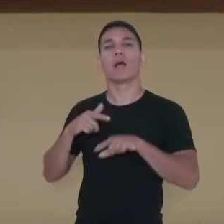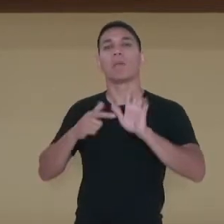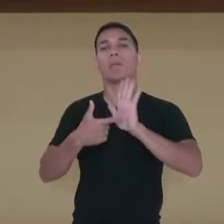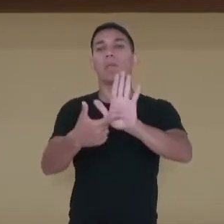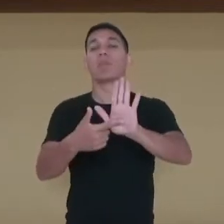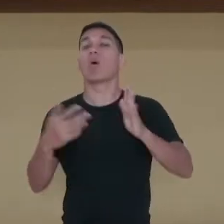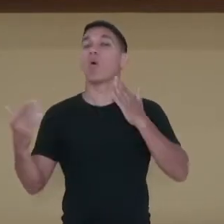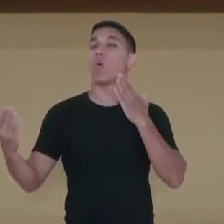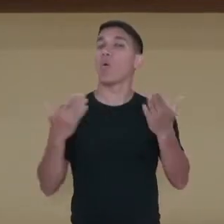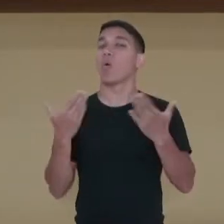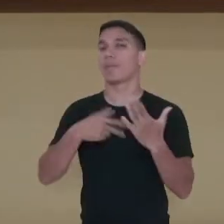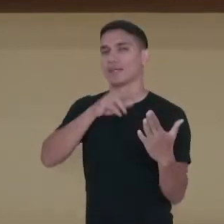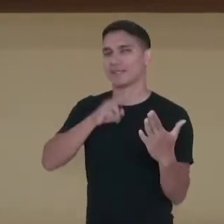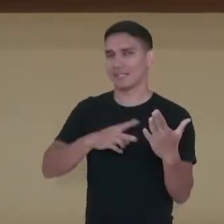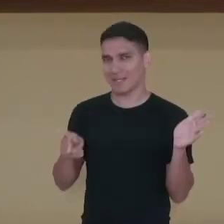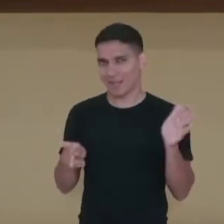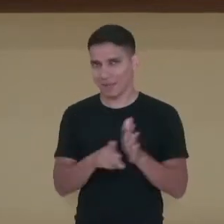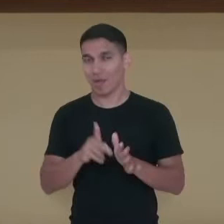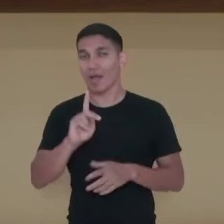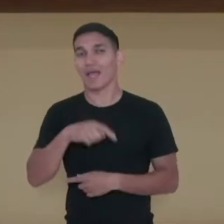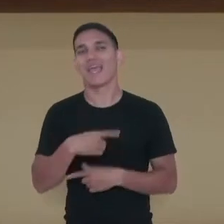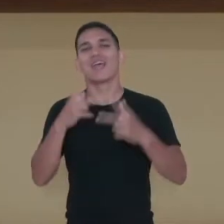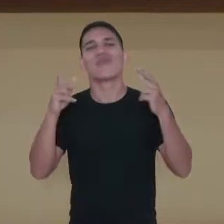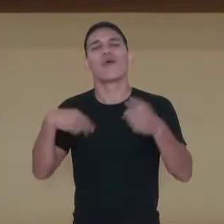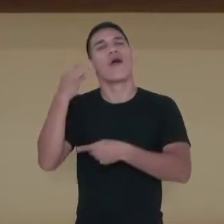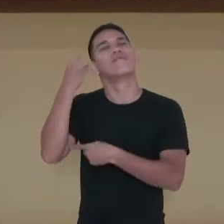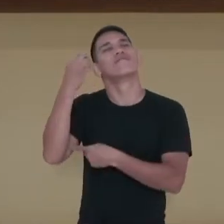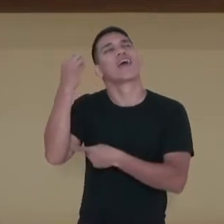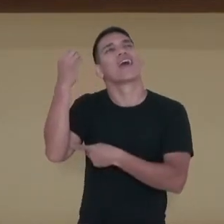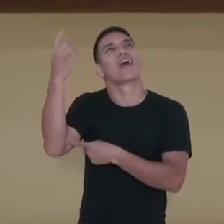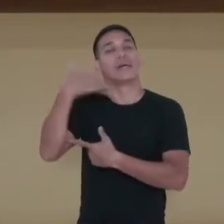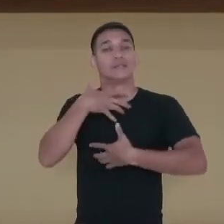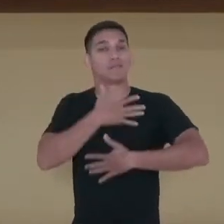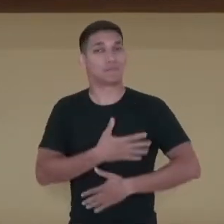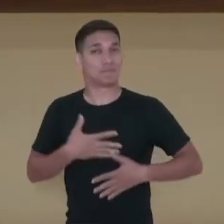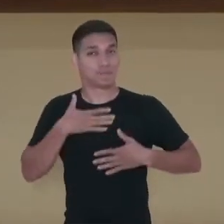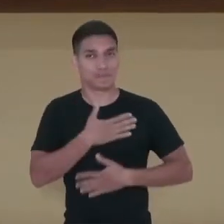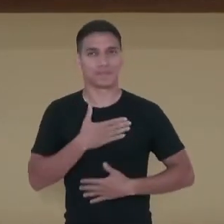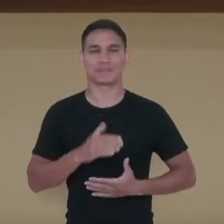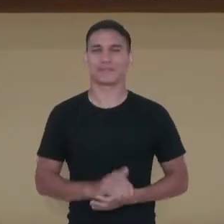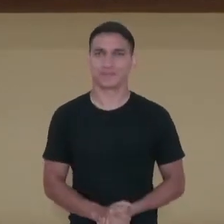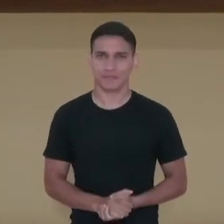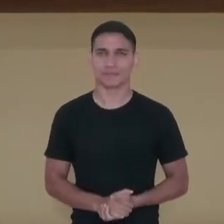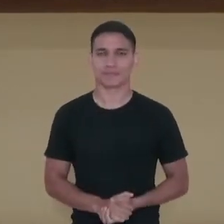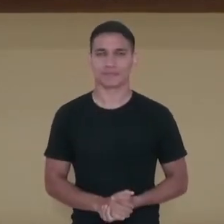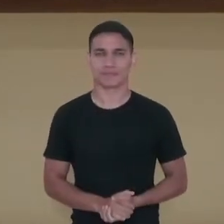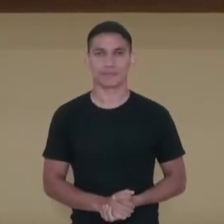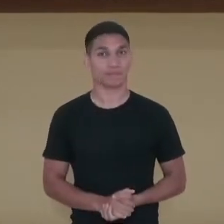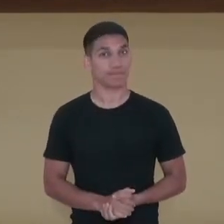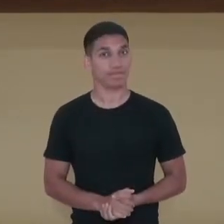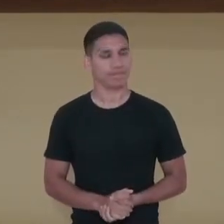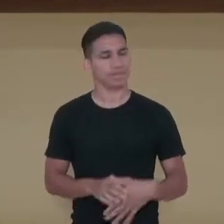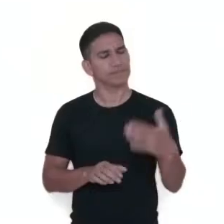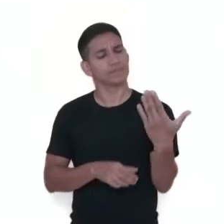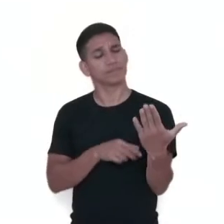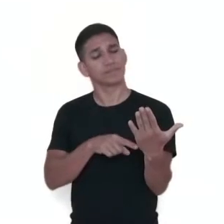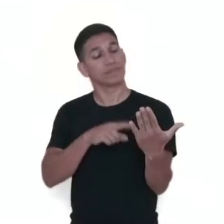compara a leitura com uma viagem muito prazerosa. Nem